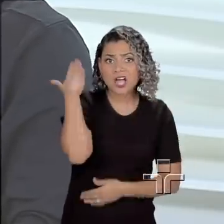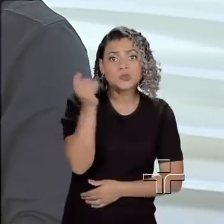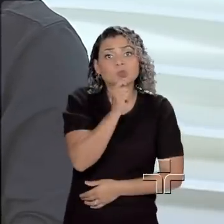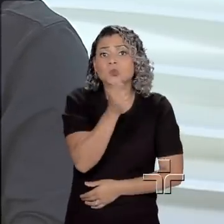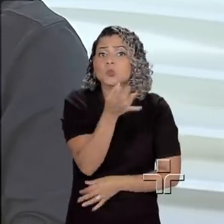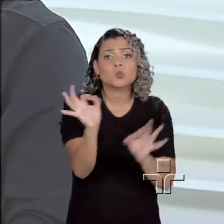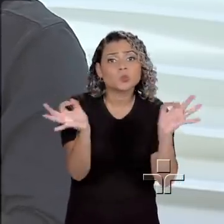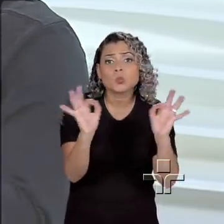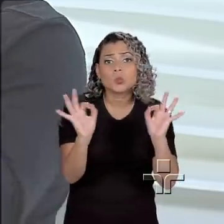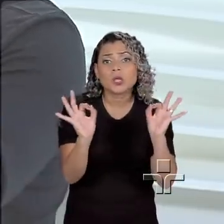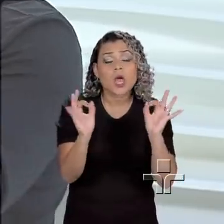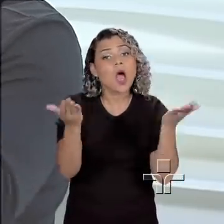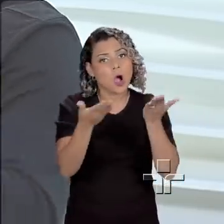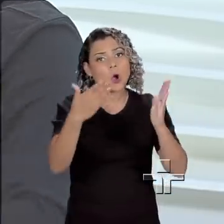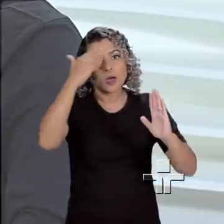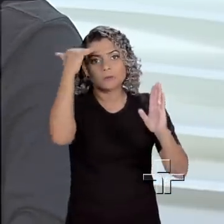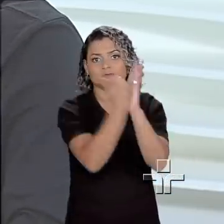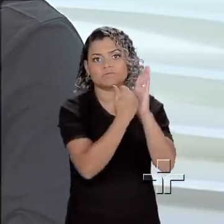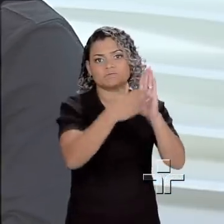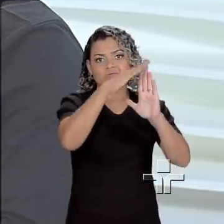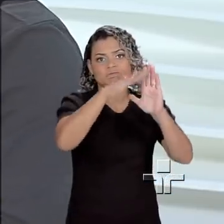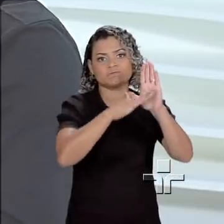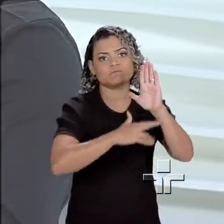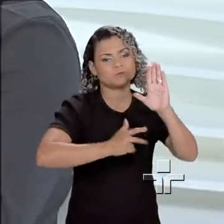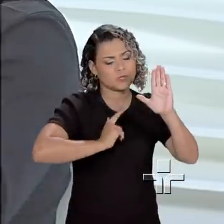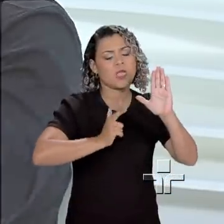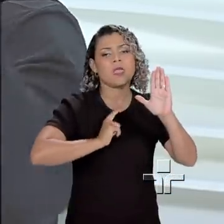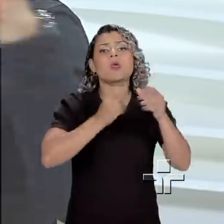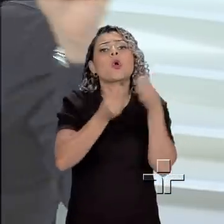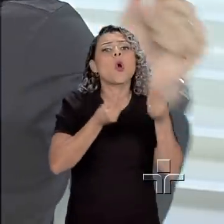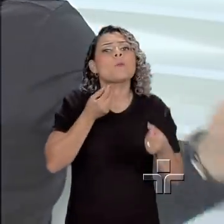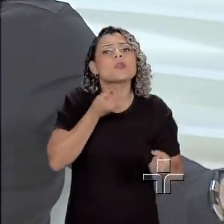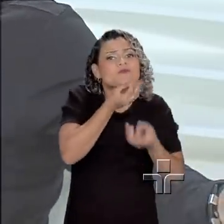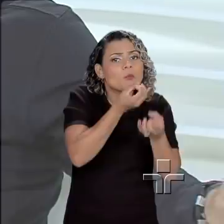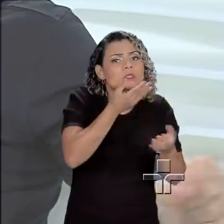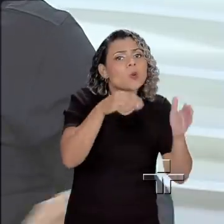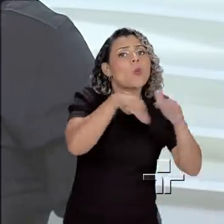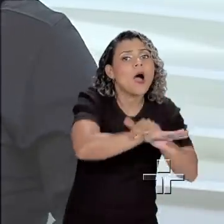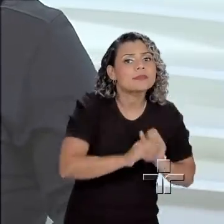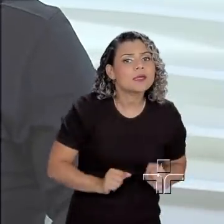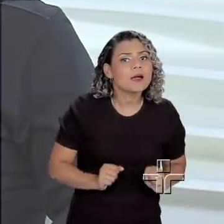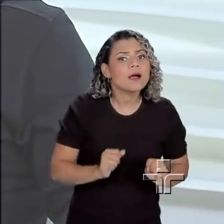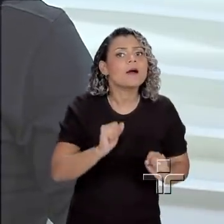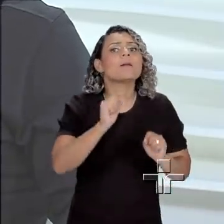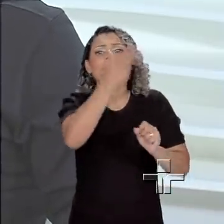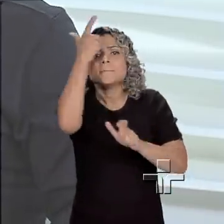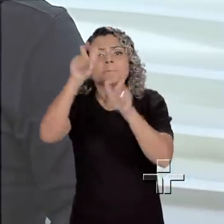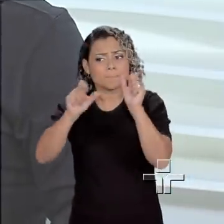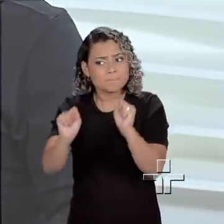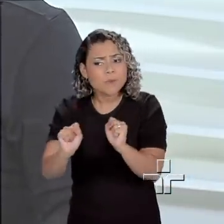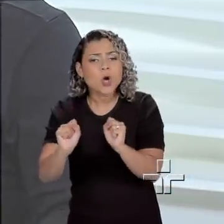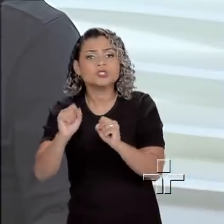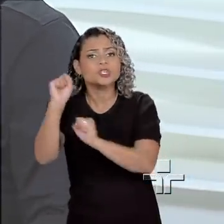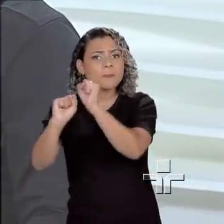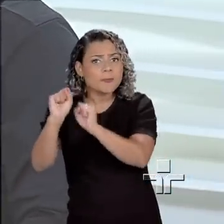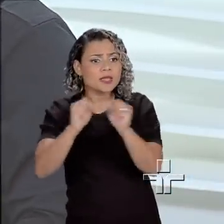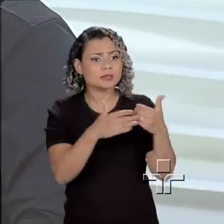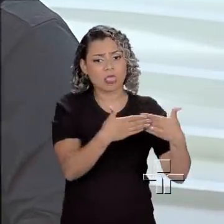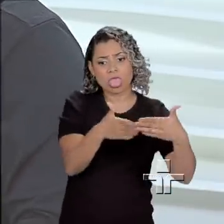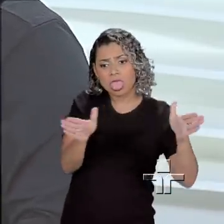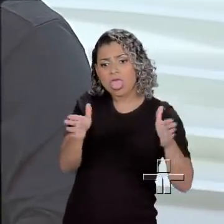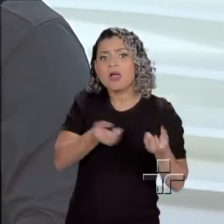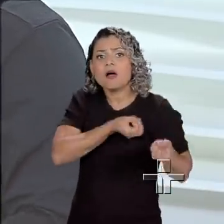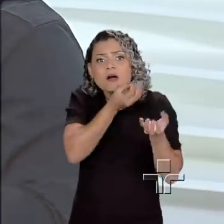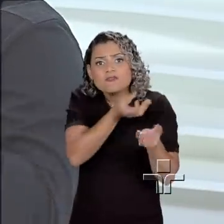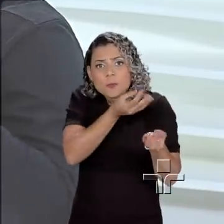até agora, sobre os seus dados, sobre como é que eles são guardados, para quem que eles podem ser disponibilizados e por quê, dependendo de que